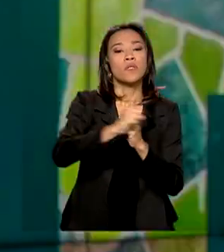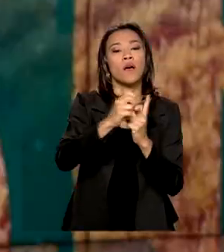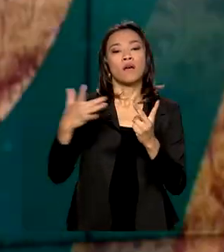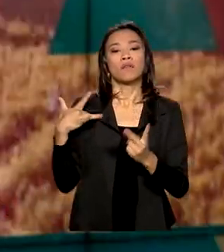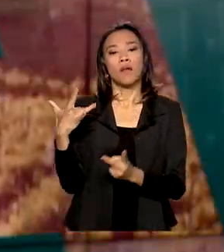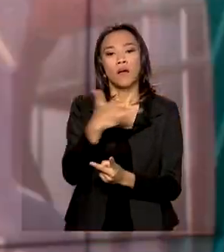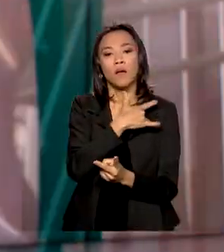emprego e renda